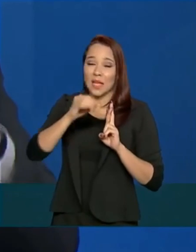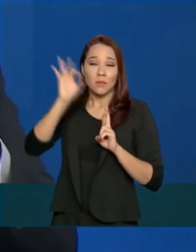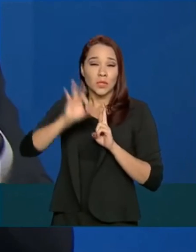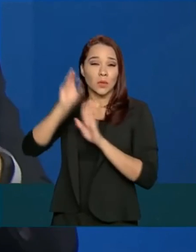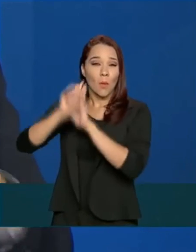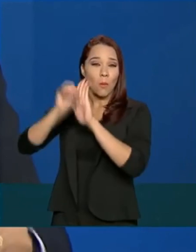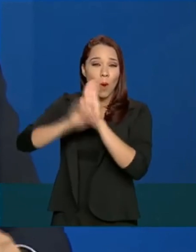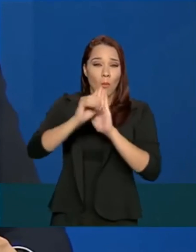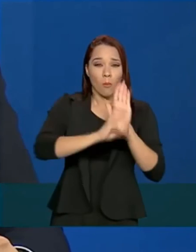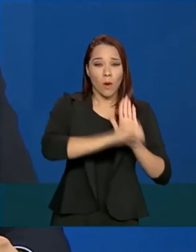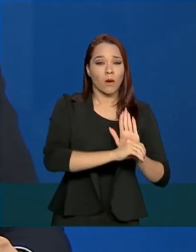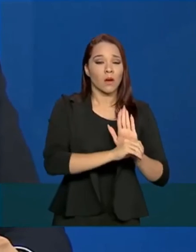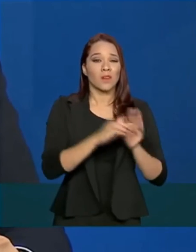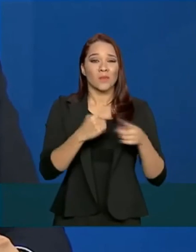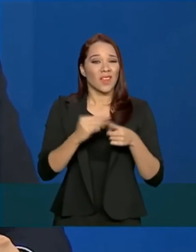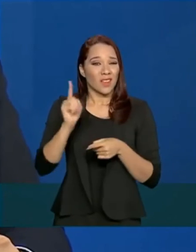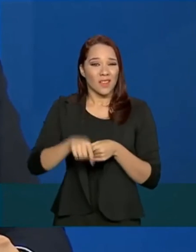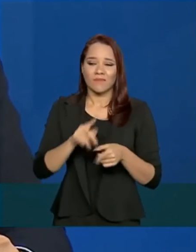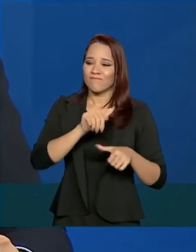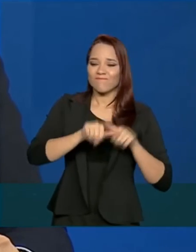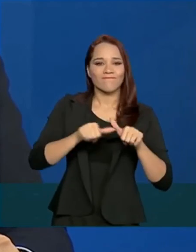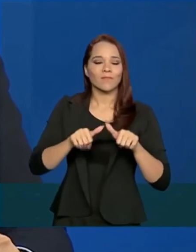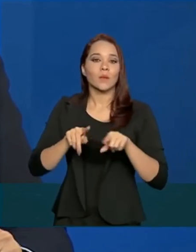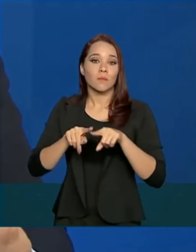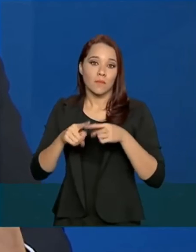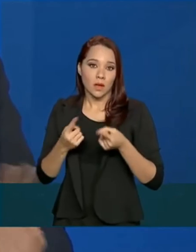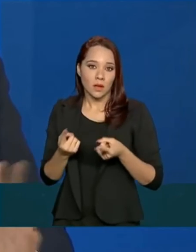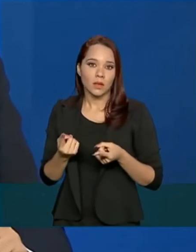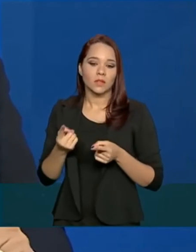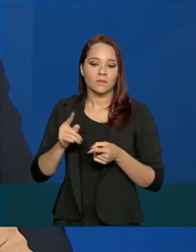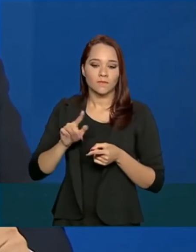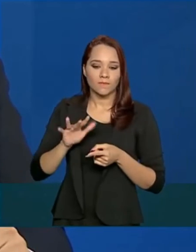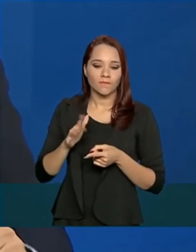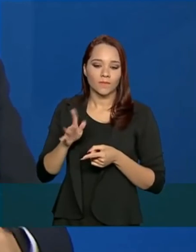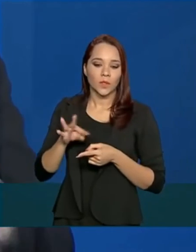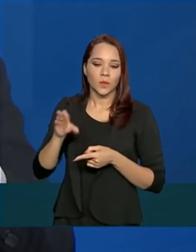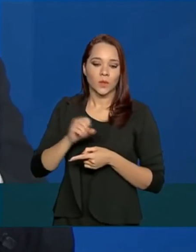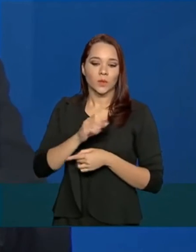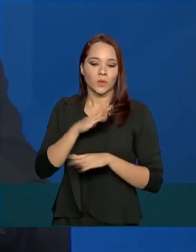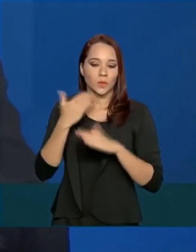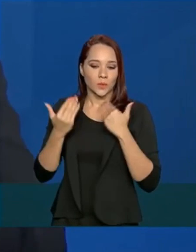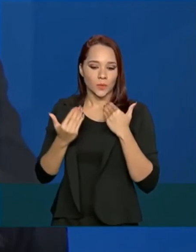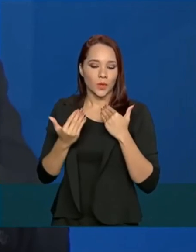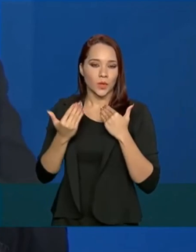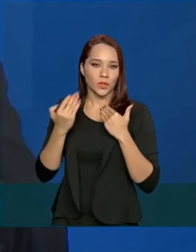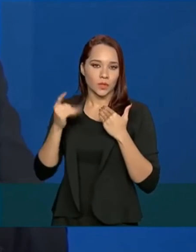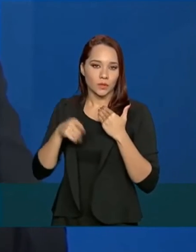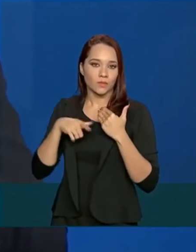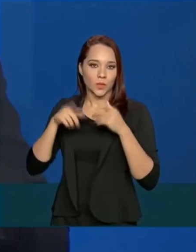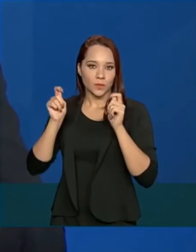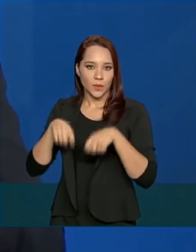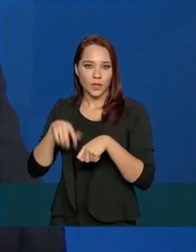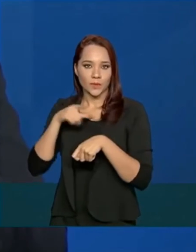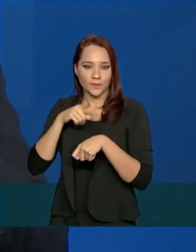justamente porque essa dinâmica ela é bastante variável, mas pelo menos a maior parte dos óbitos, com a possibilidade que a